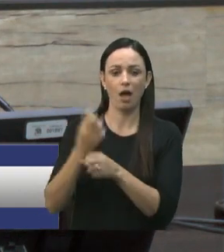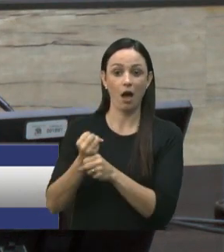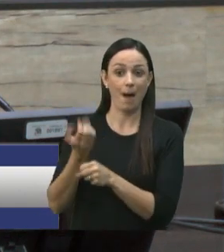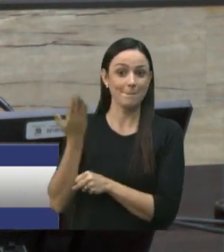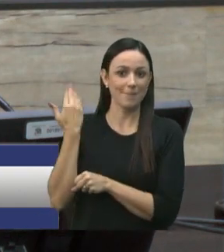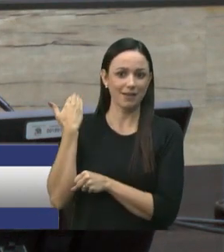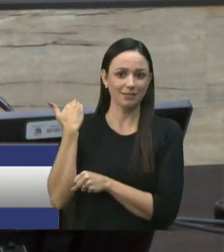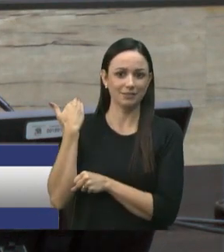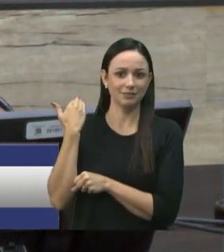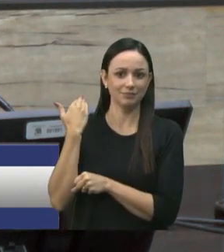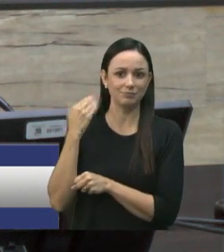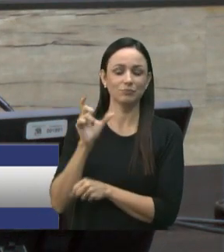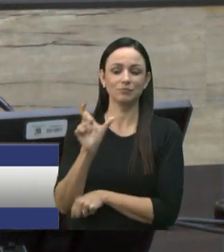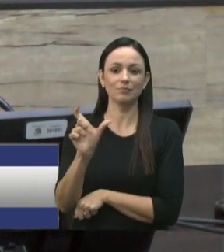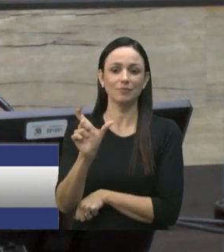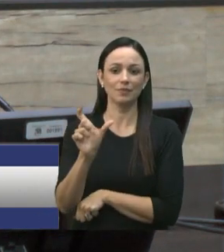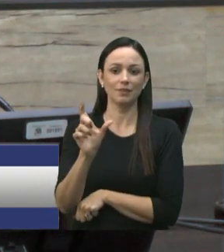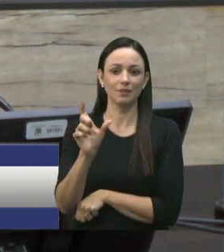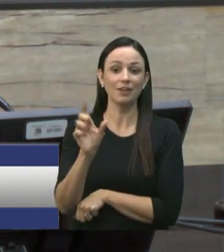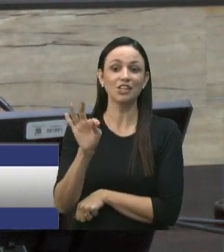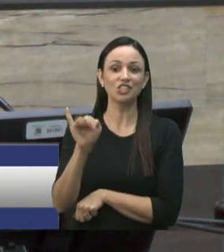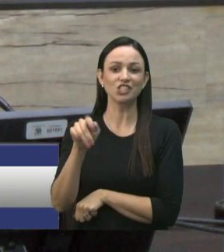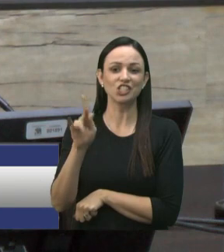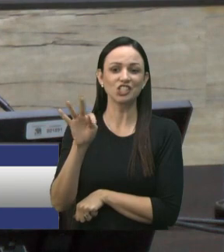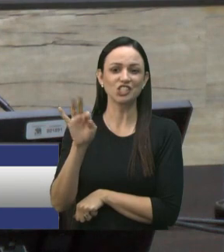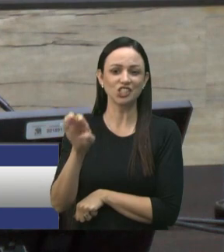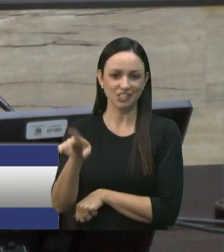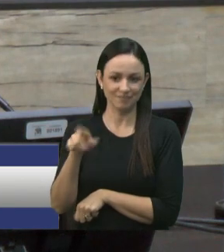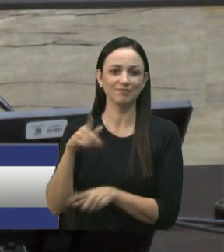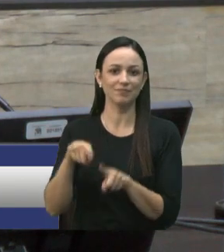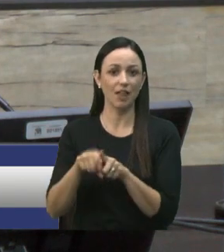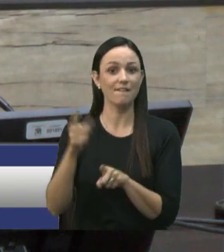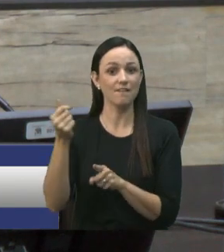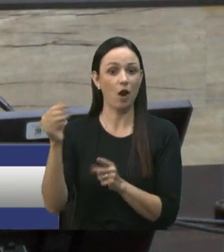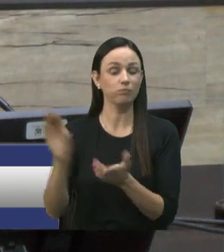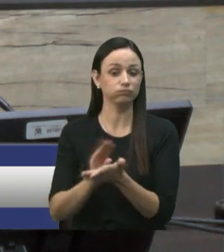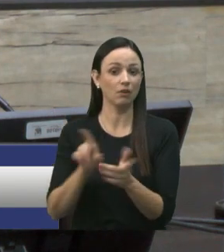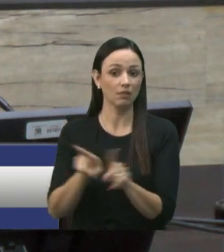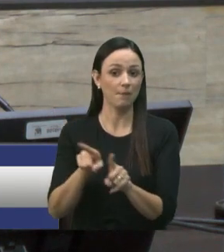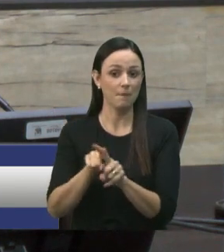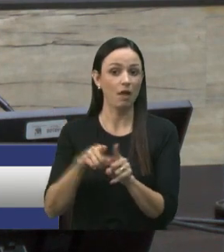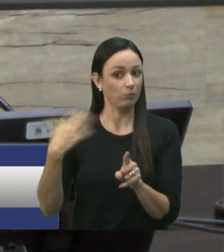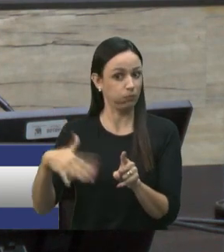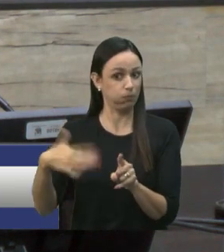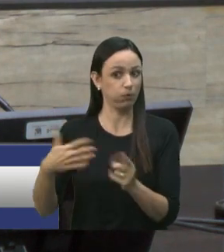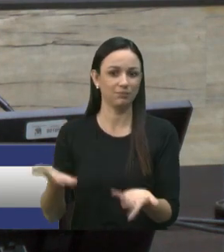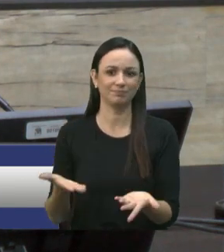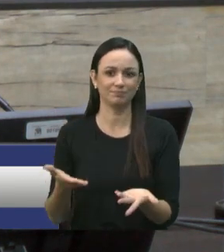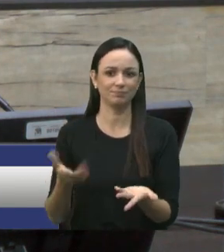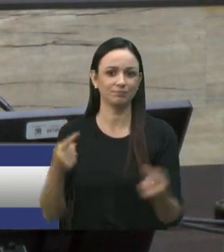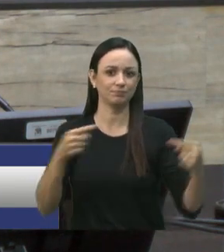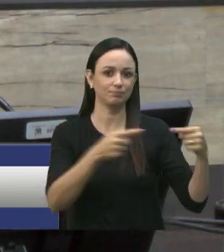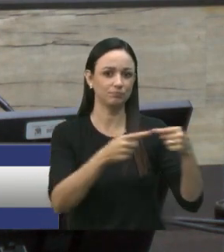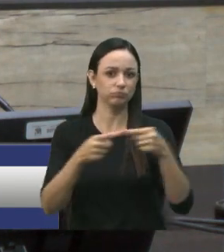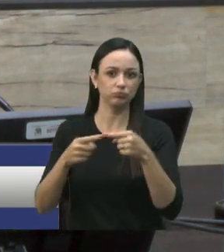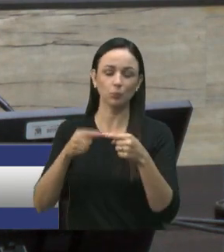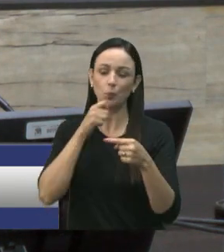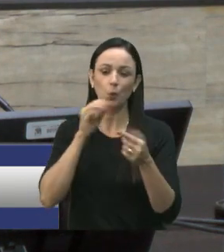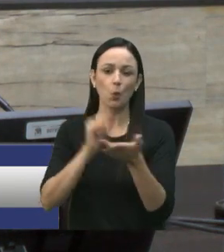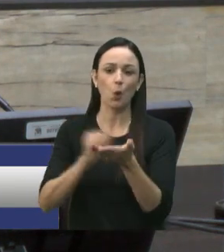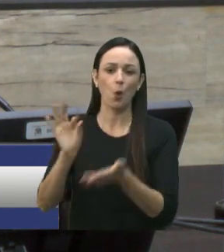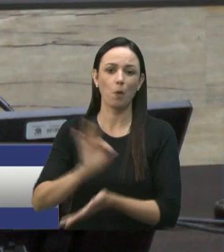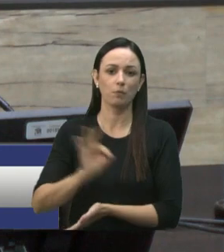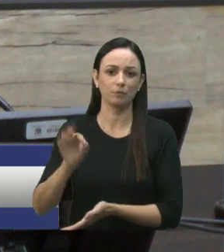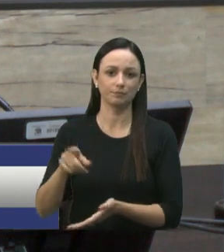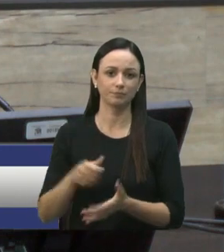o tal do ticket, tá? Que também é um valor impactante em relação a isso, que não está ligado diretamente nesse percentual que a gente está